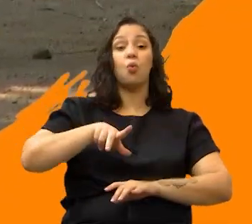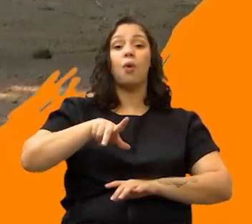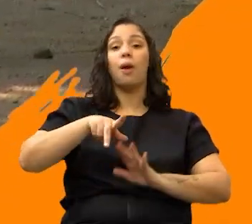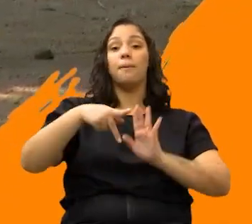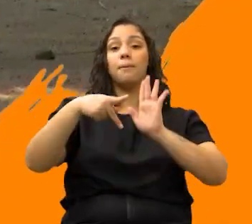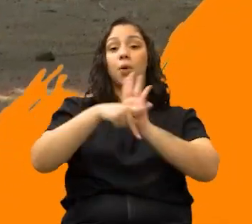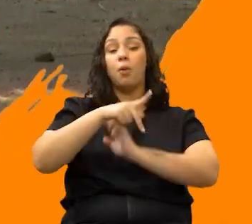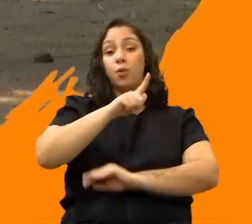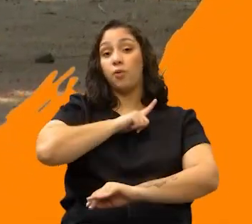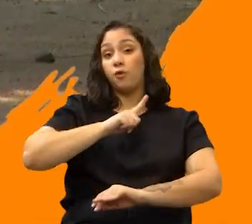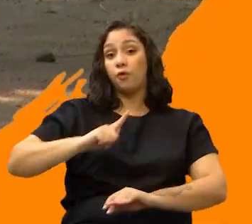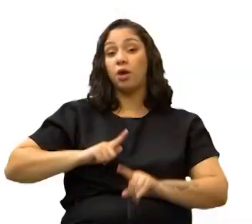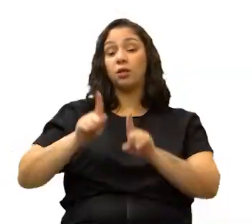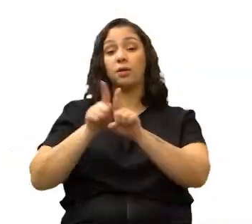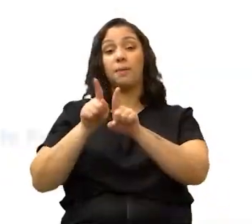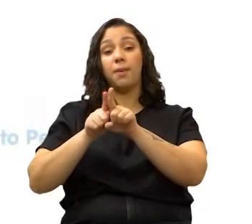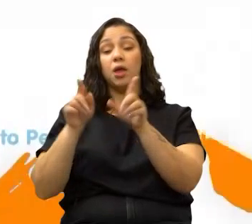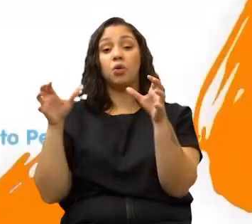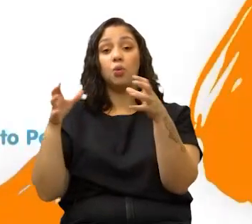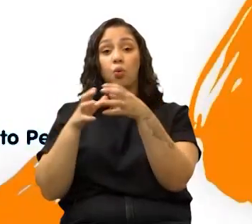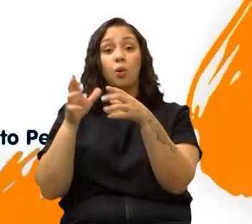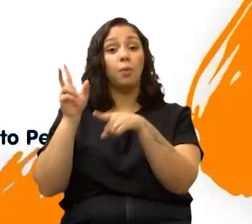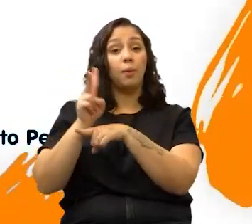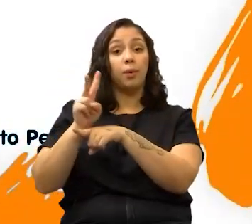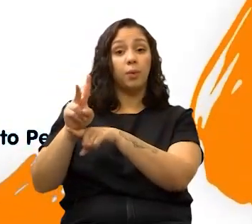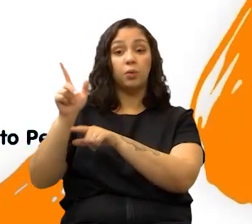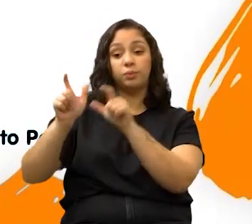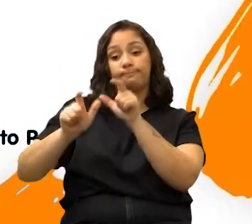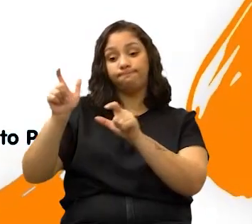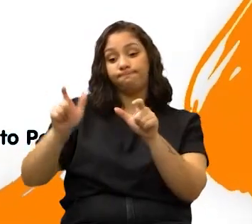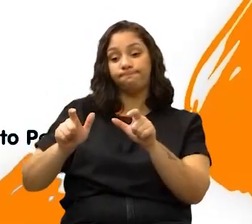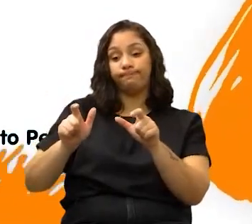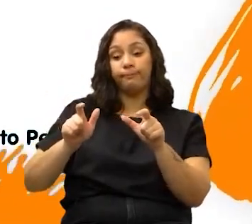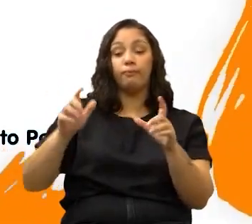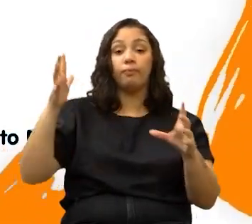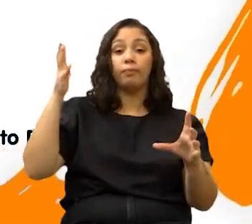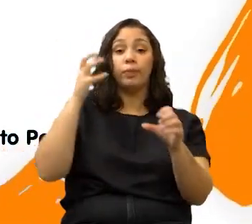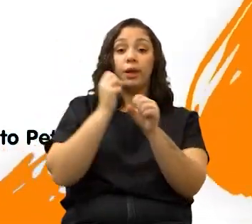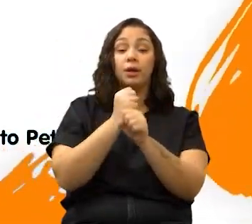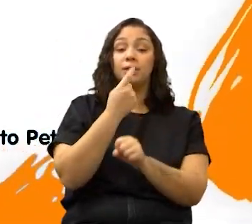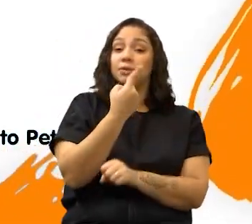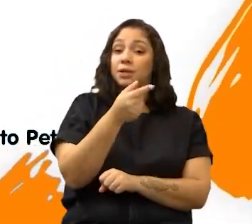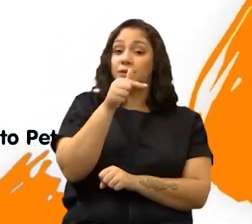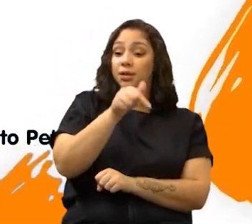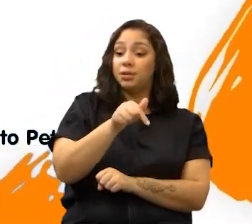e grupos de protetores. Desse total,